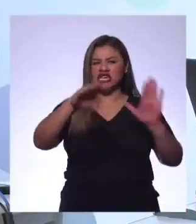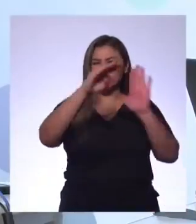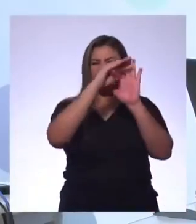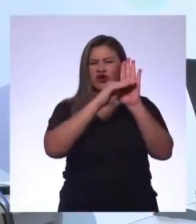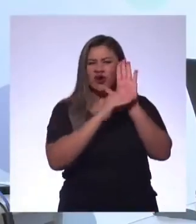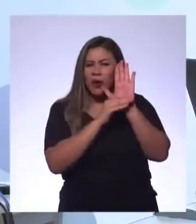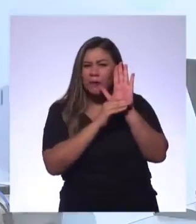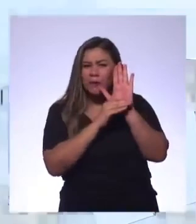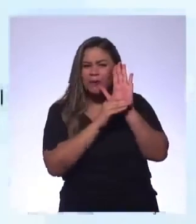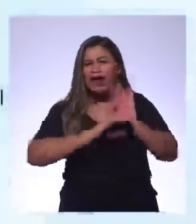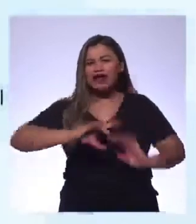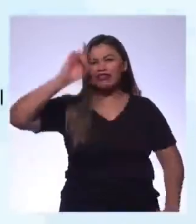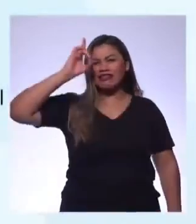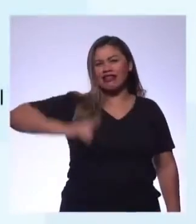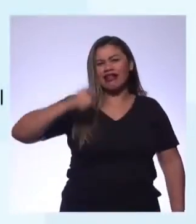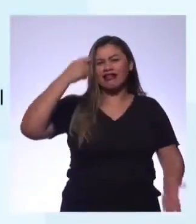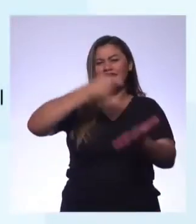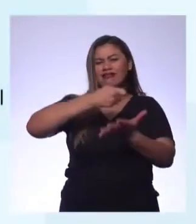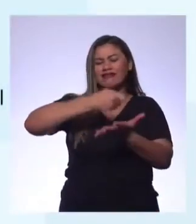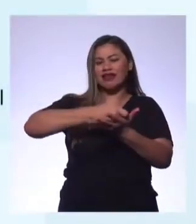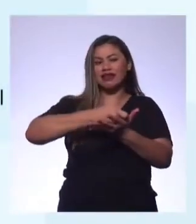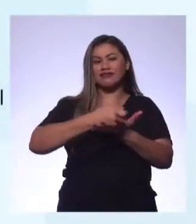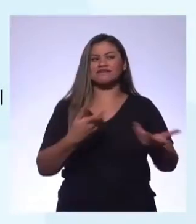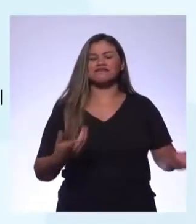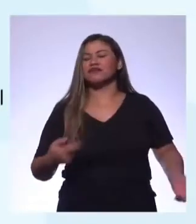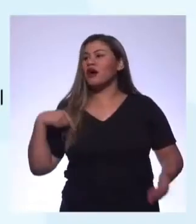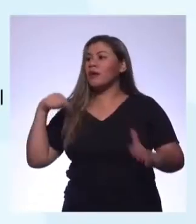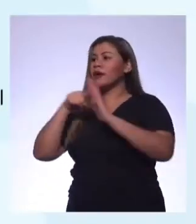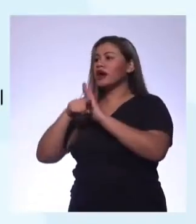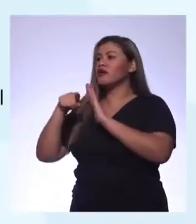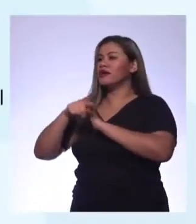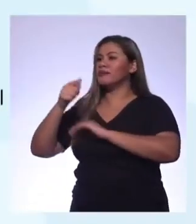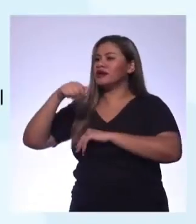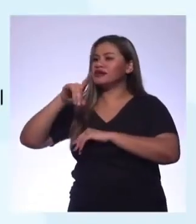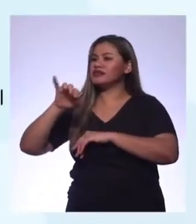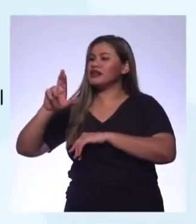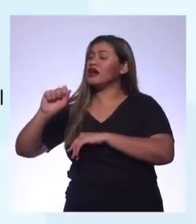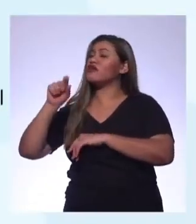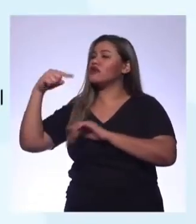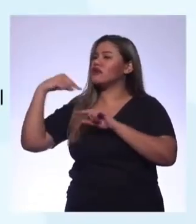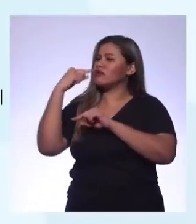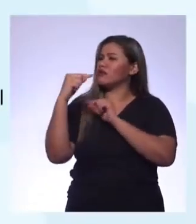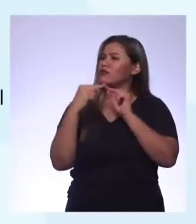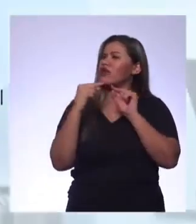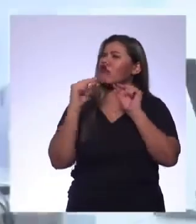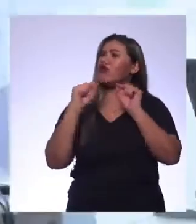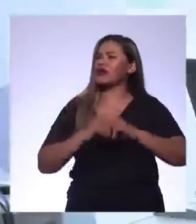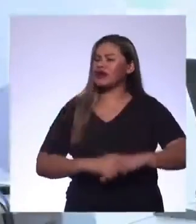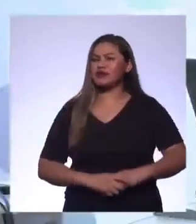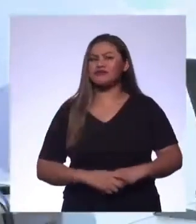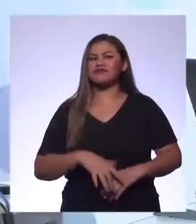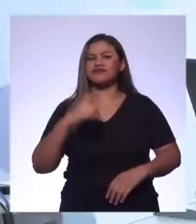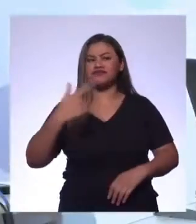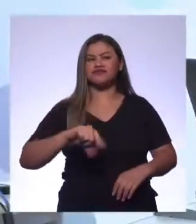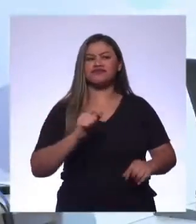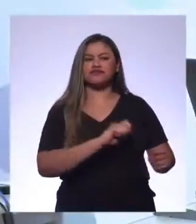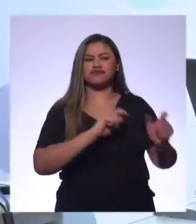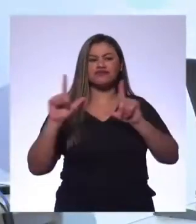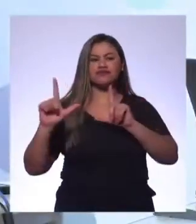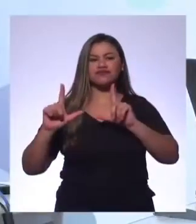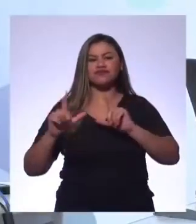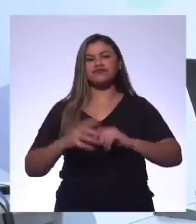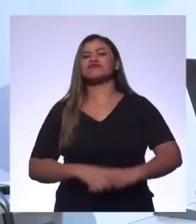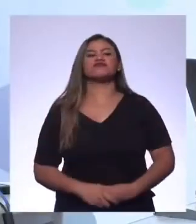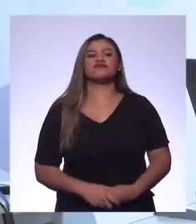Normas, direitos e deveres. Estava aqui perguntando para a Andréia qual era a intenção que ela queria que eu lesse. Aliás, vou voltar, Andréia. Vou